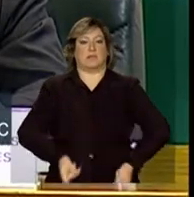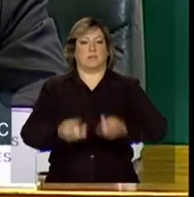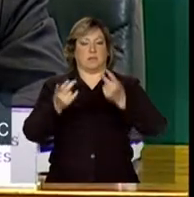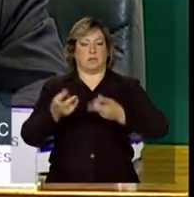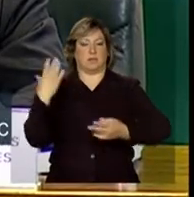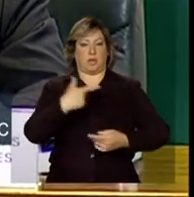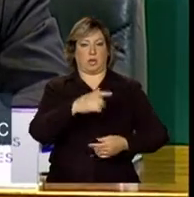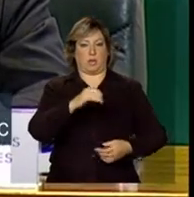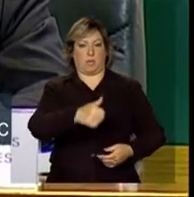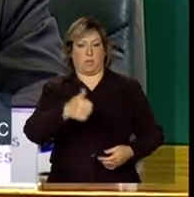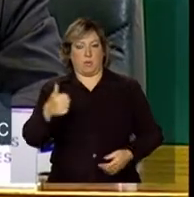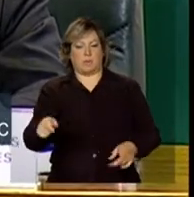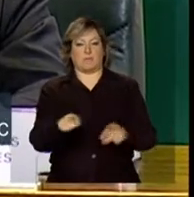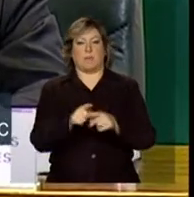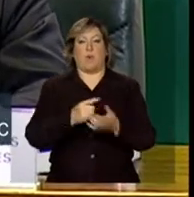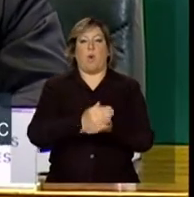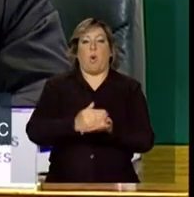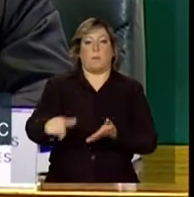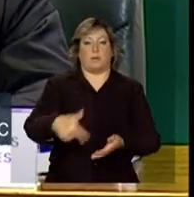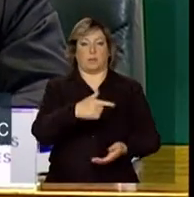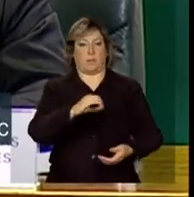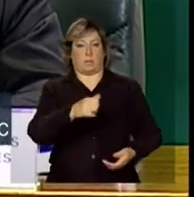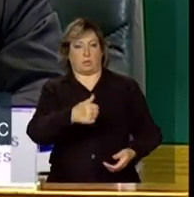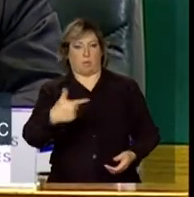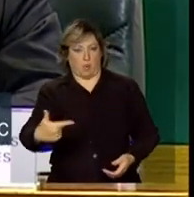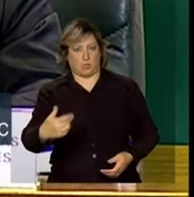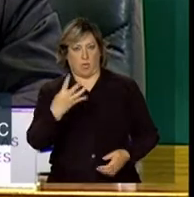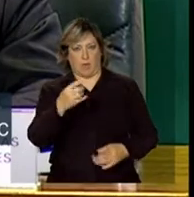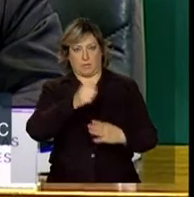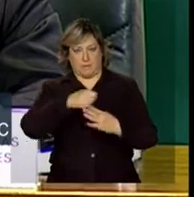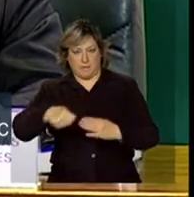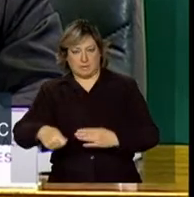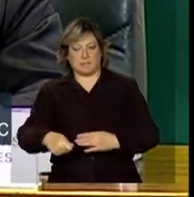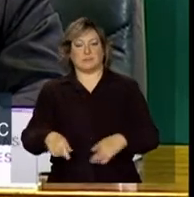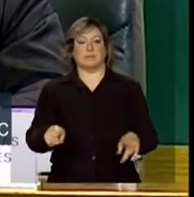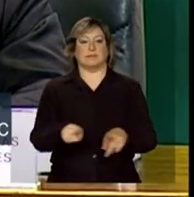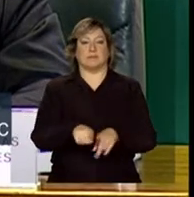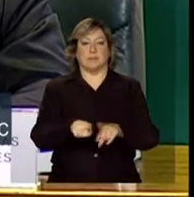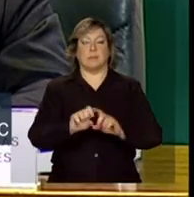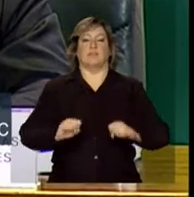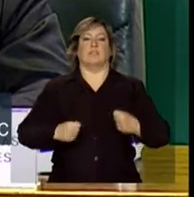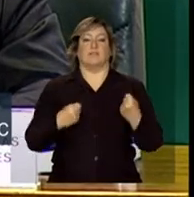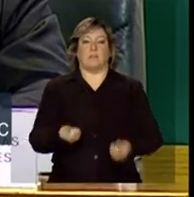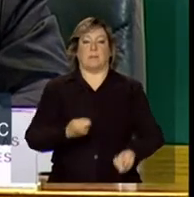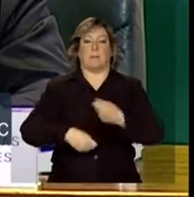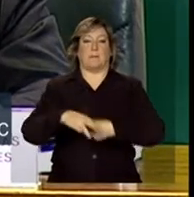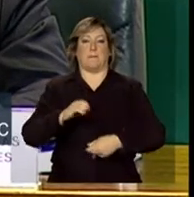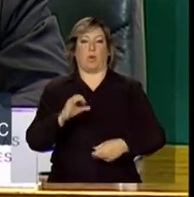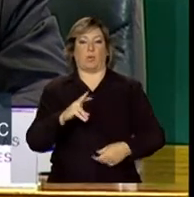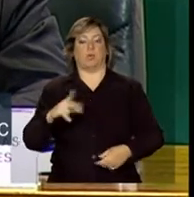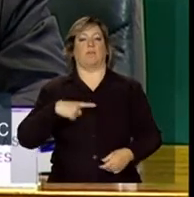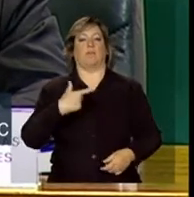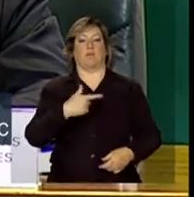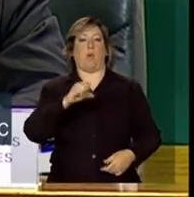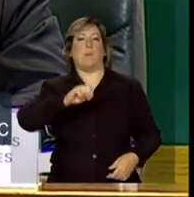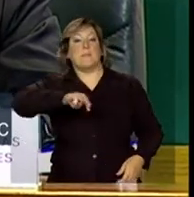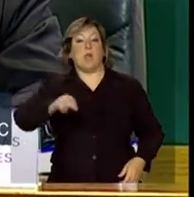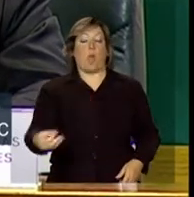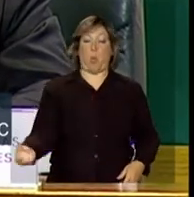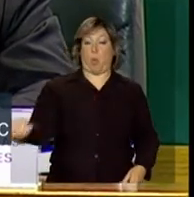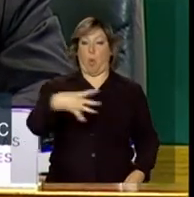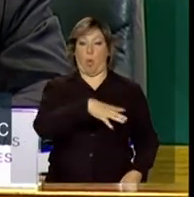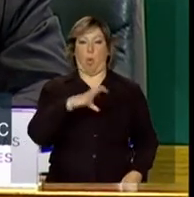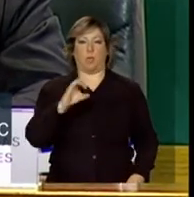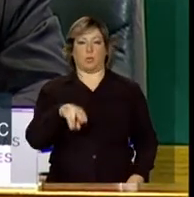quadrimestre de 2012 também reforçou o mercado ampliado no Mercosul e cerca de 28 milhões de novos consumidores